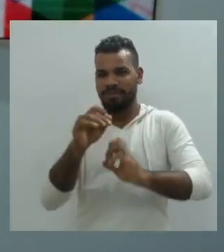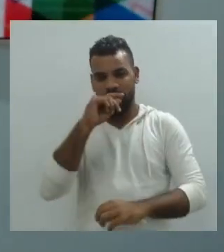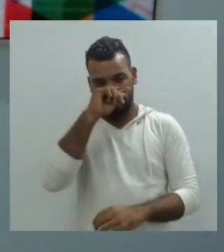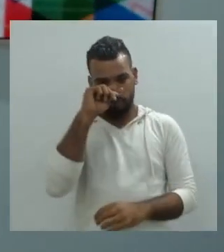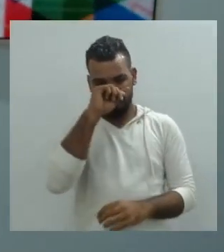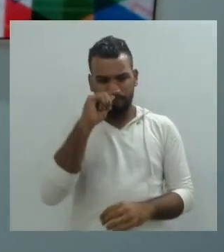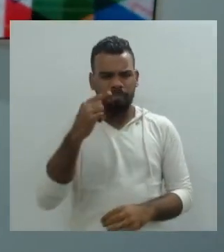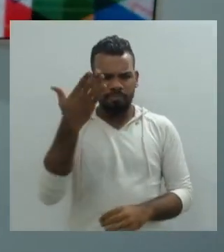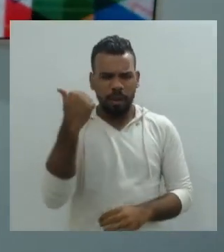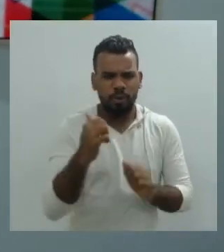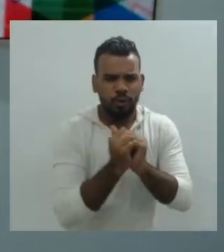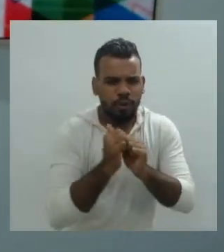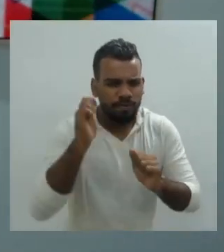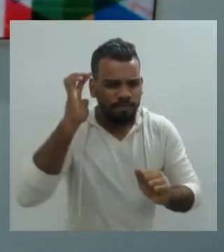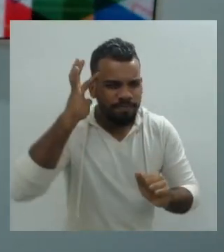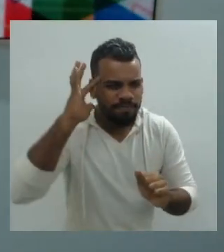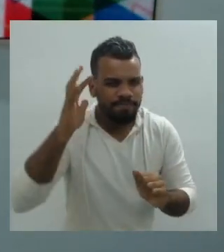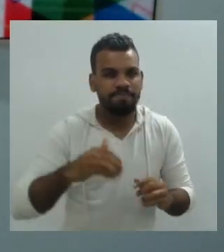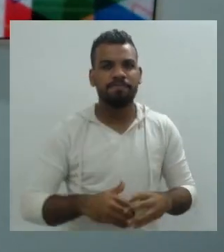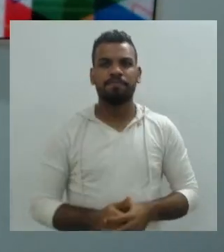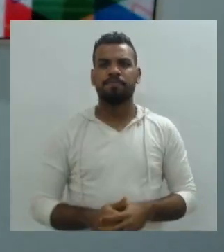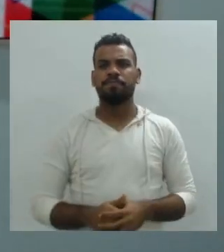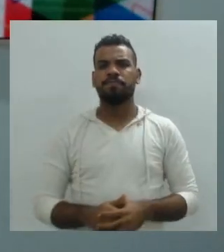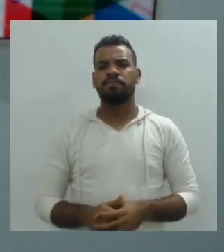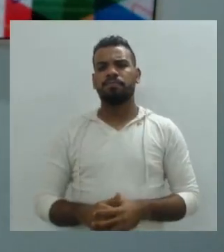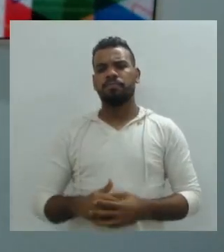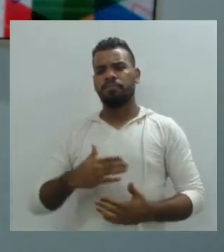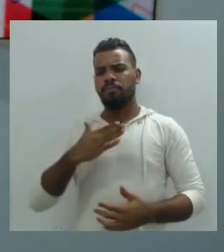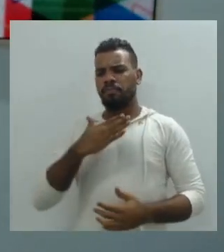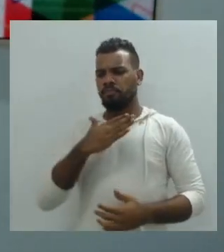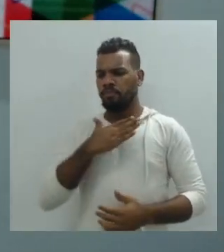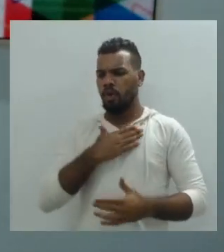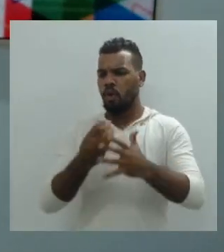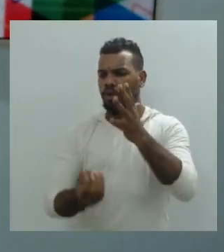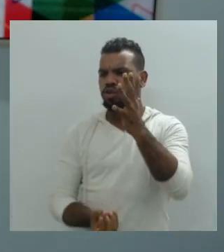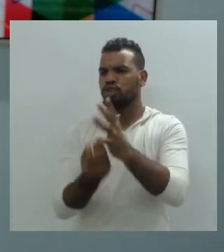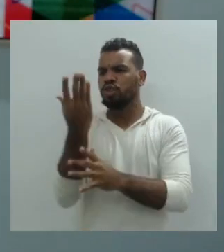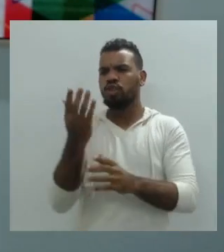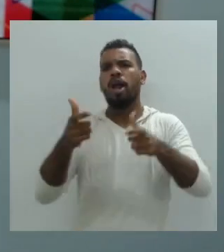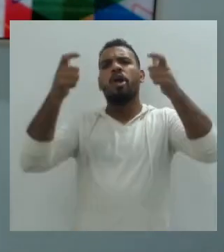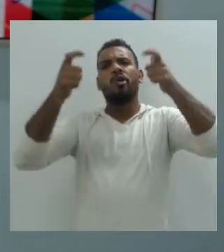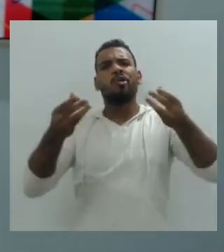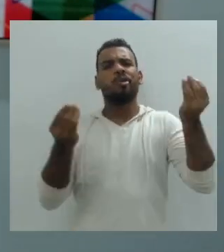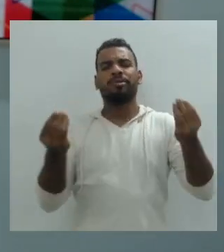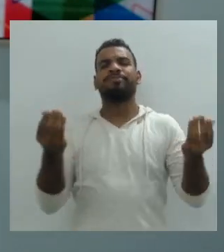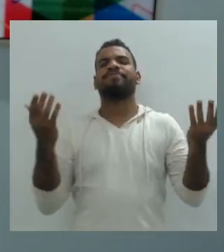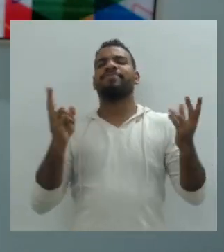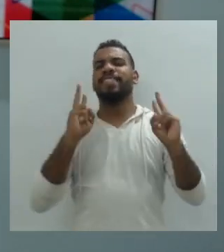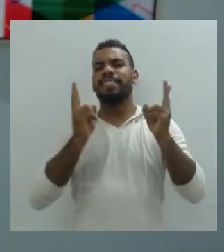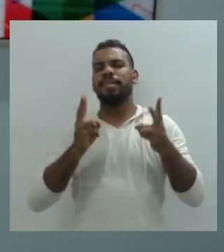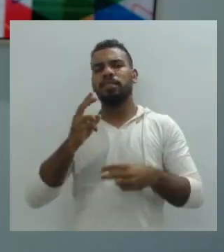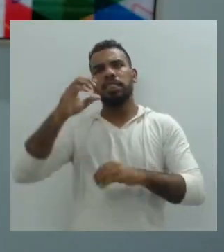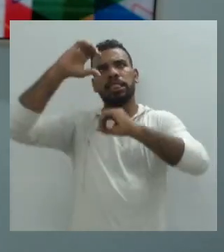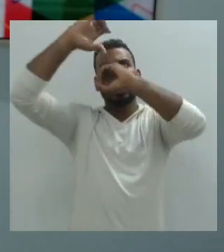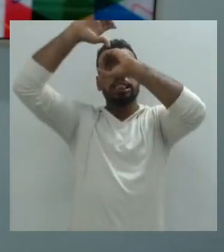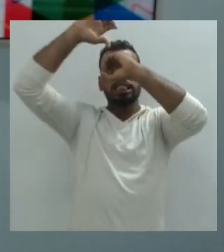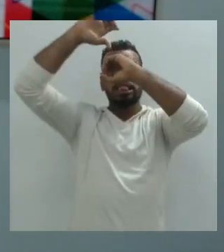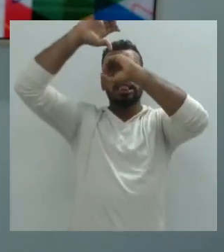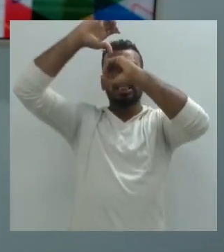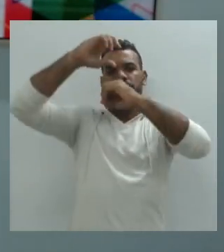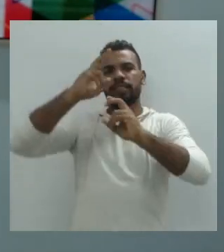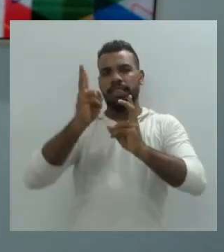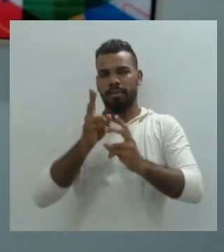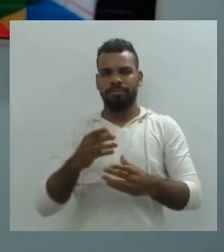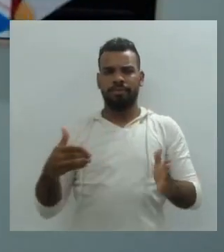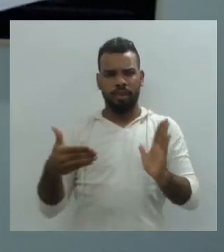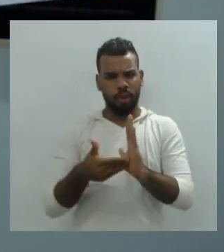Reflete comigo, fera. A busca por sua origem sempre intrigou o ser humano e ainda hoje intriga.